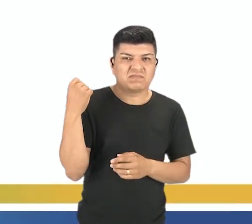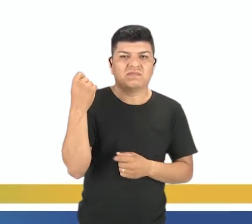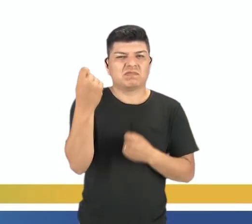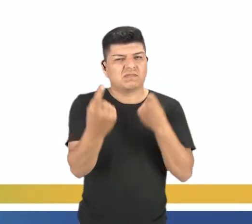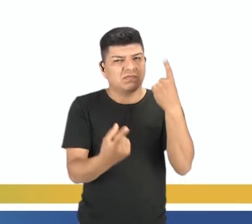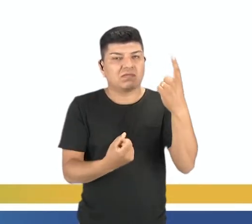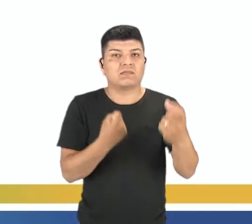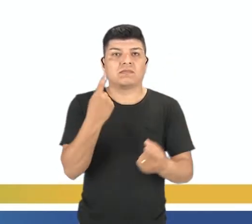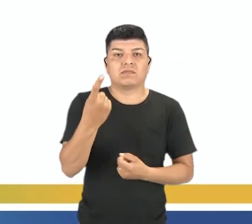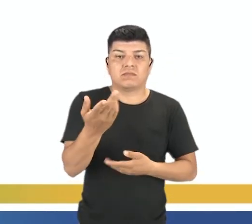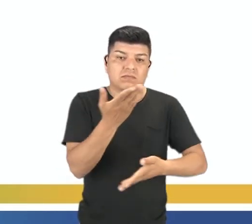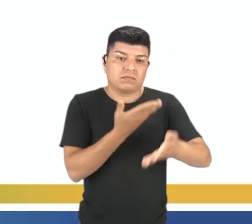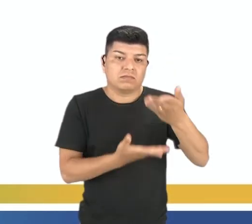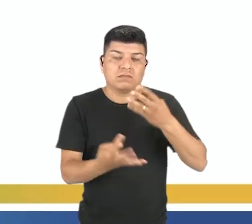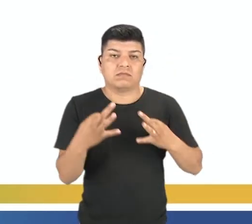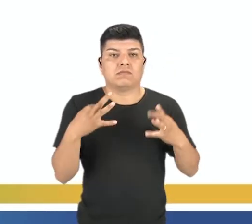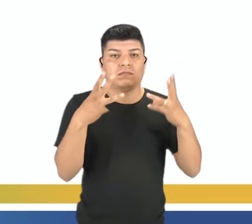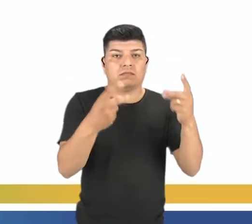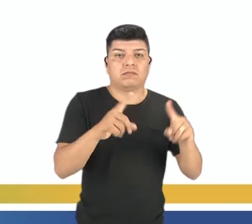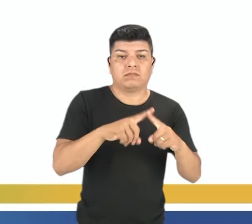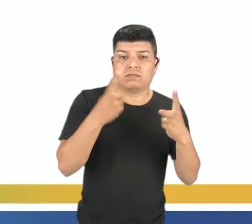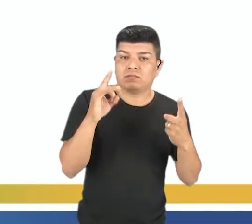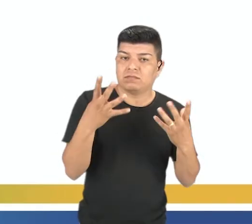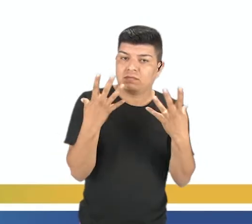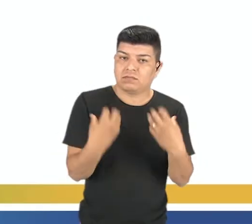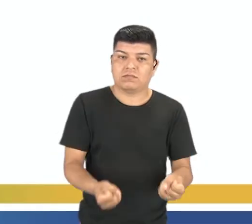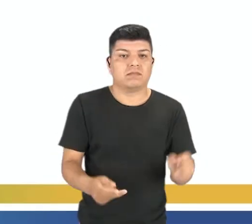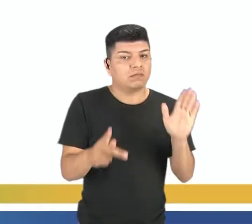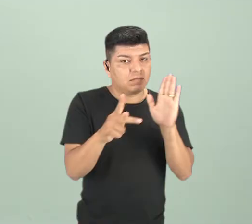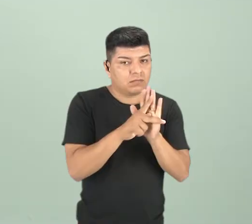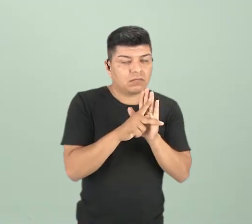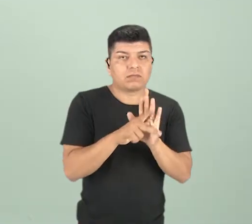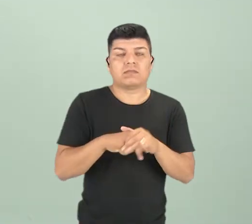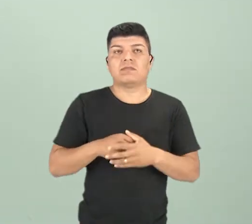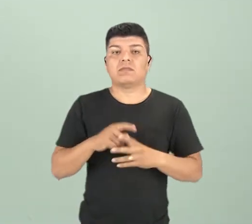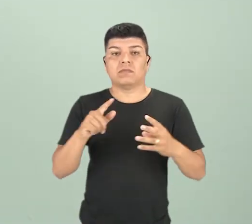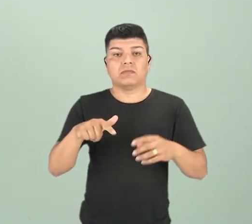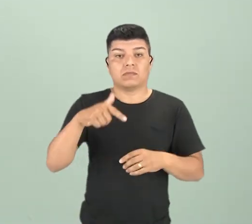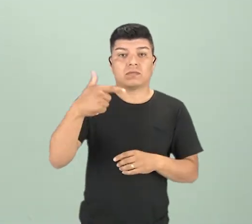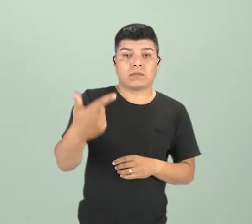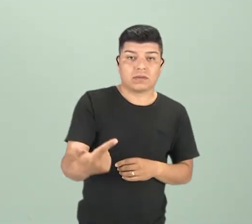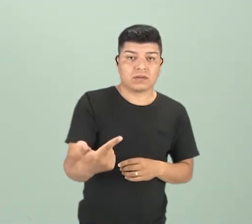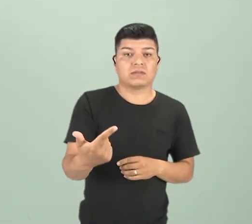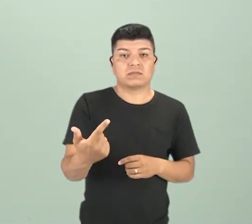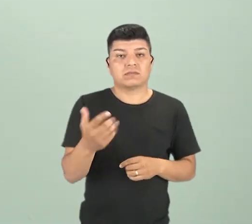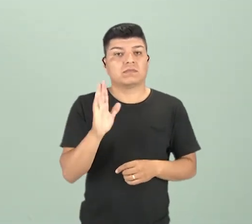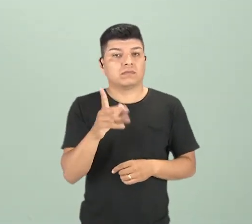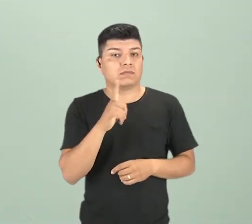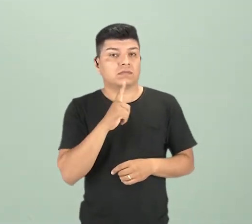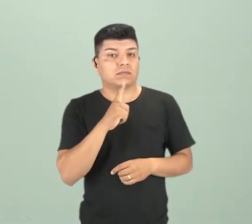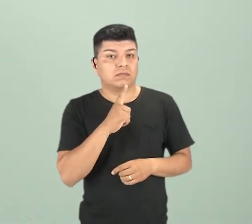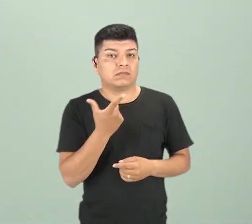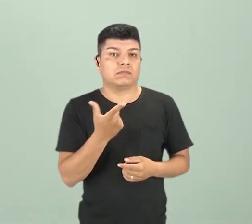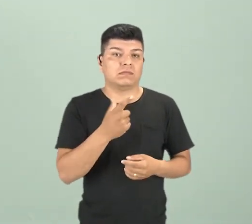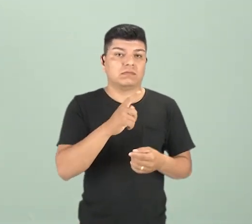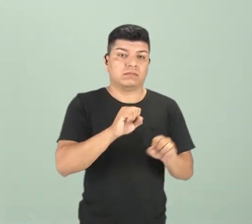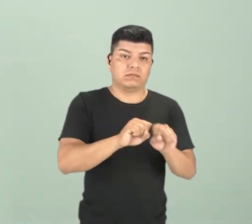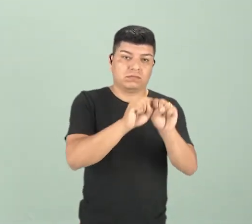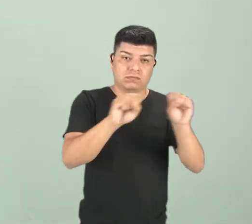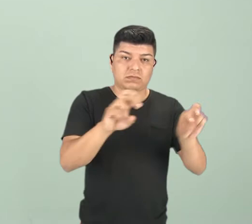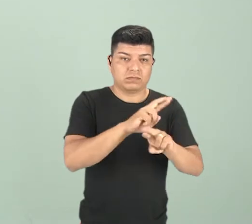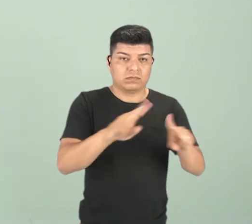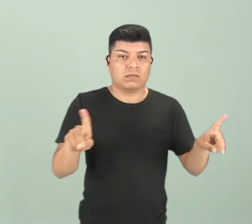que doa para todo mundo, só que só recebe dele mesmo, tá? Os demais, né, já tem uma outra configuração. Então,